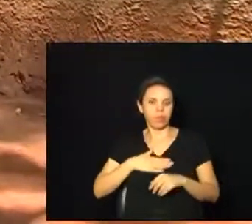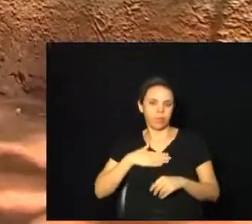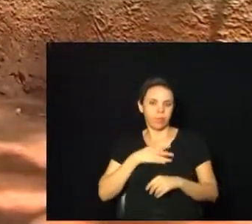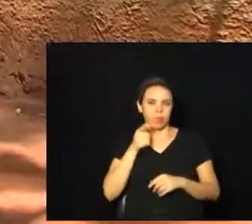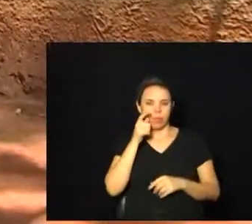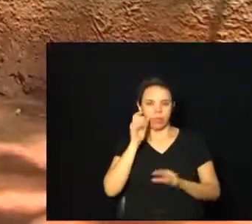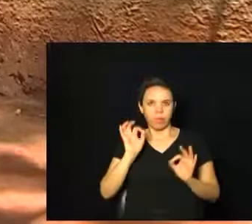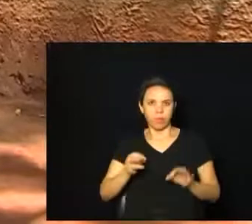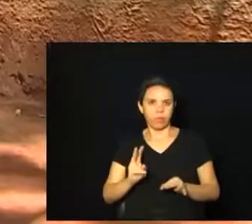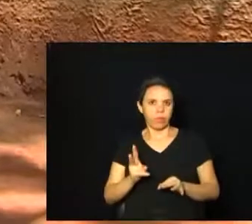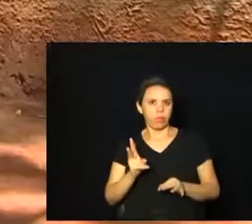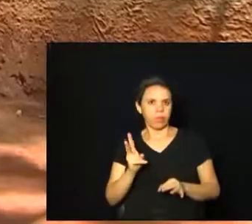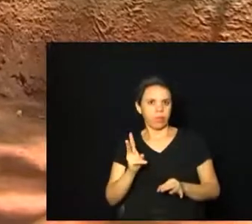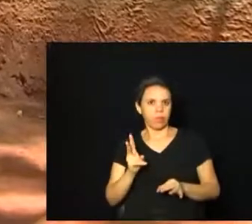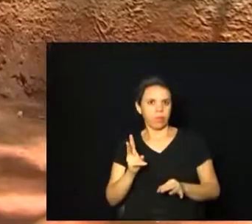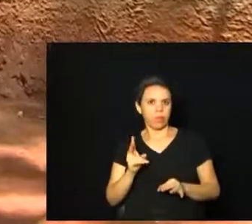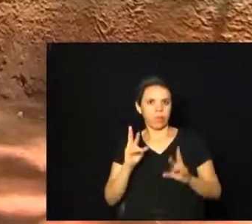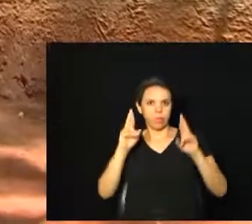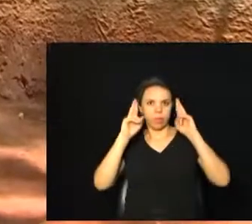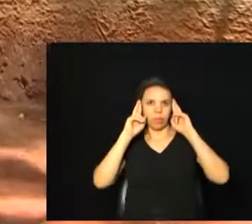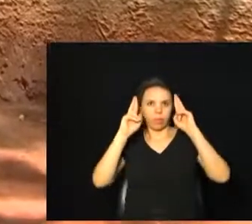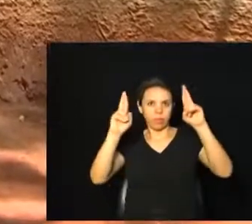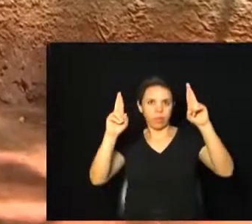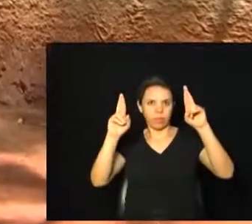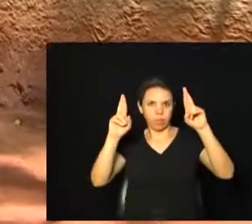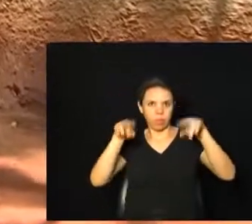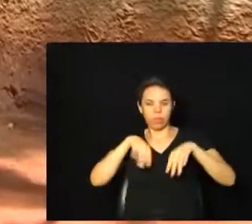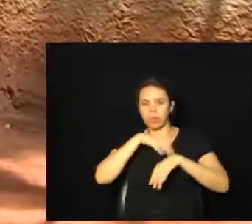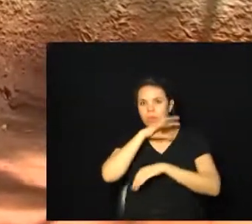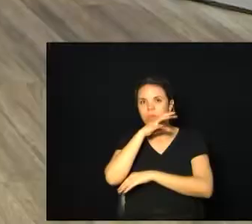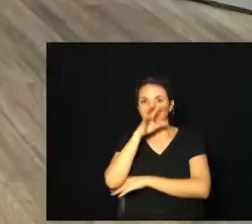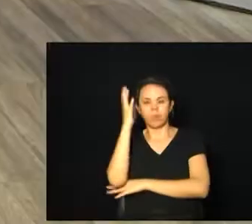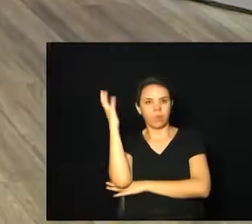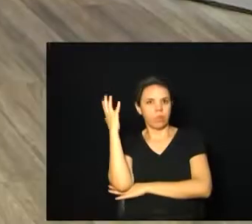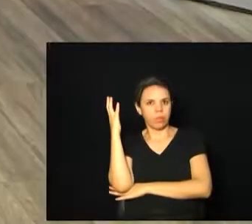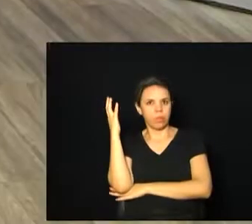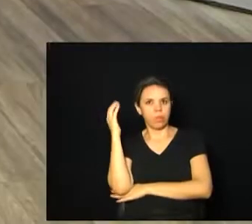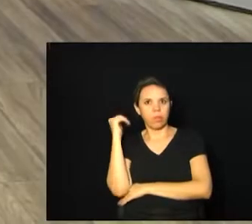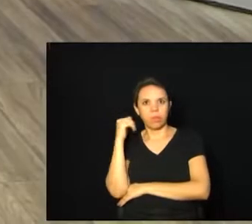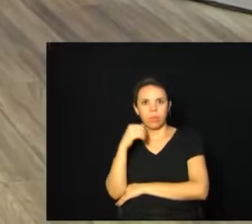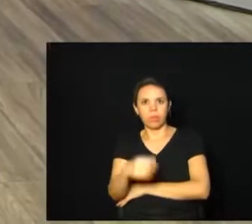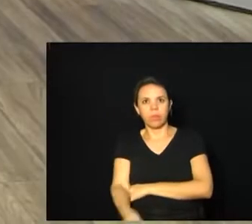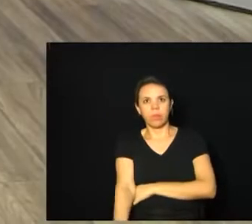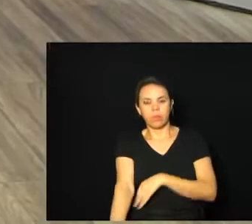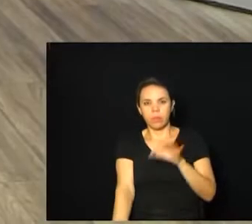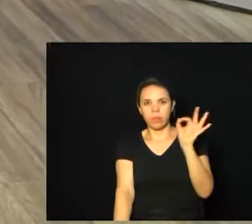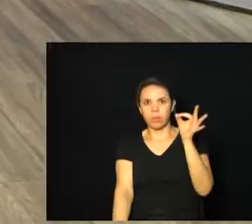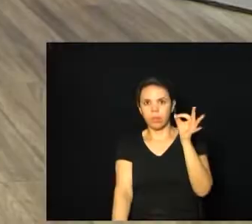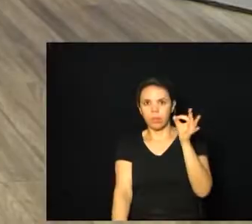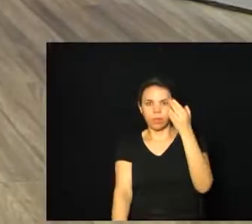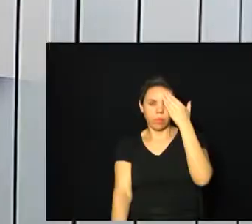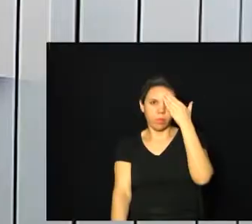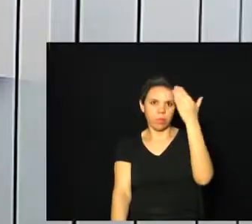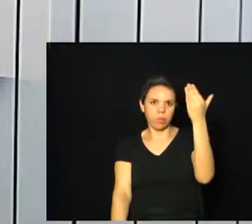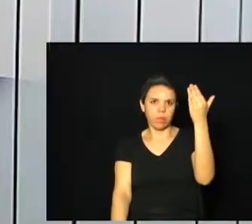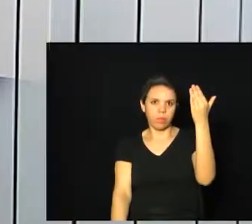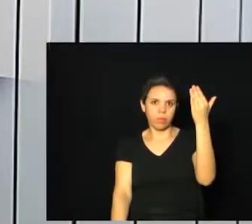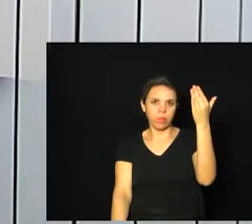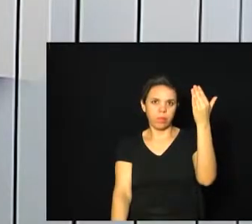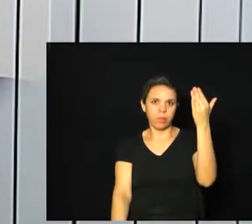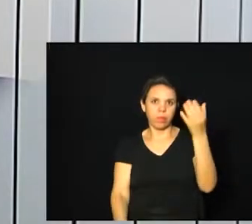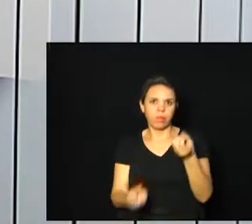Tudo sempre com muito respeito à natureza, viu, Gabriel? Com certeza. Muito obrigado, Mari,